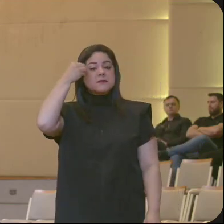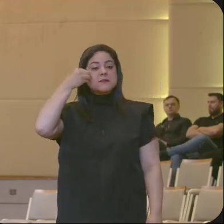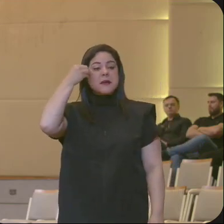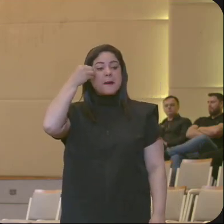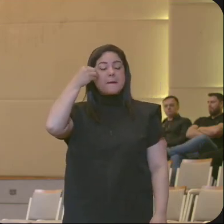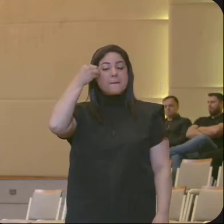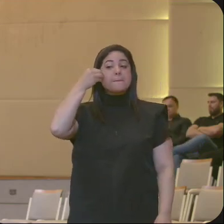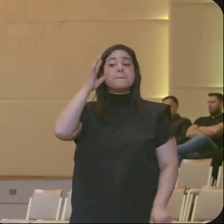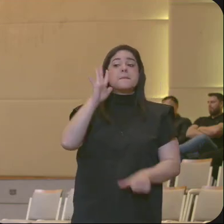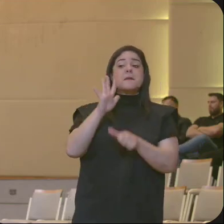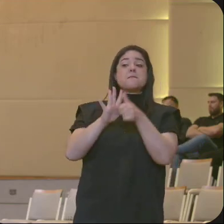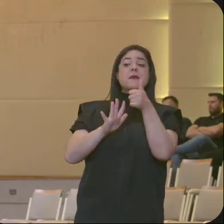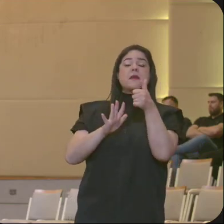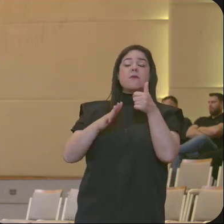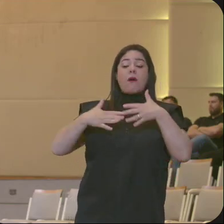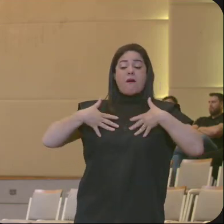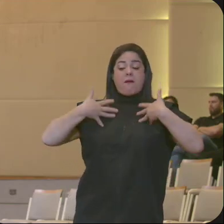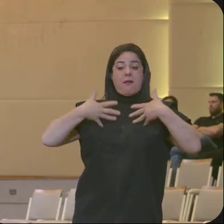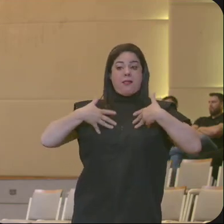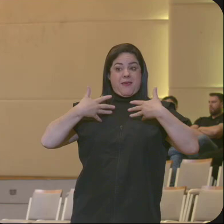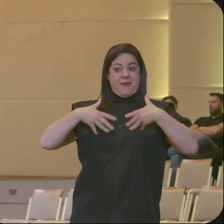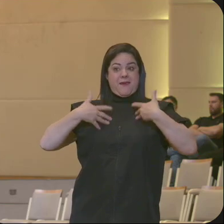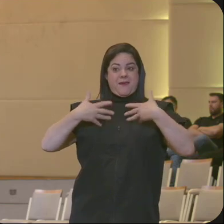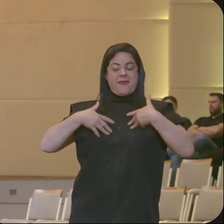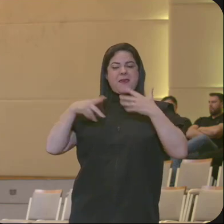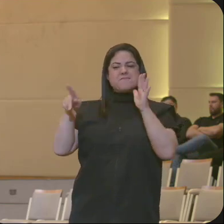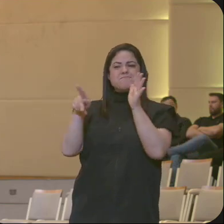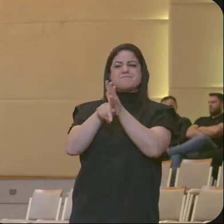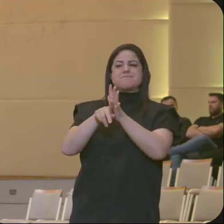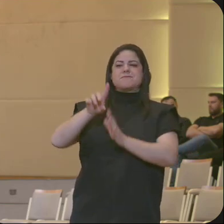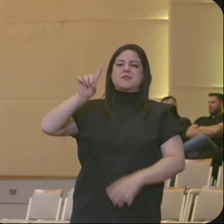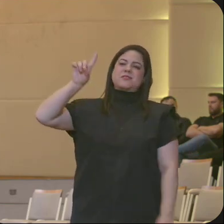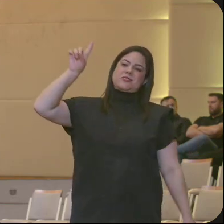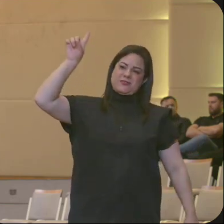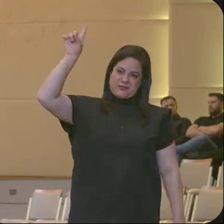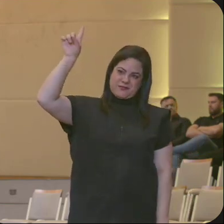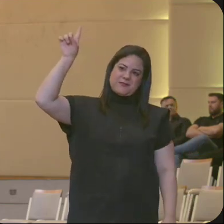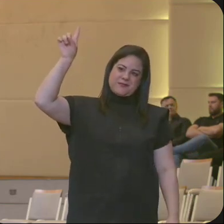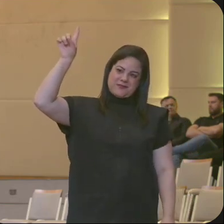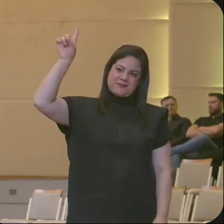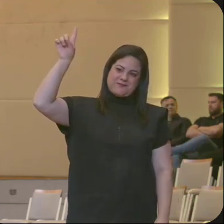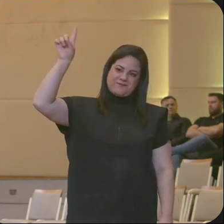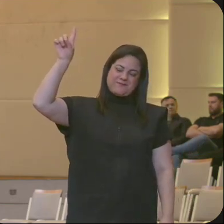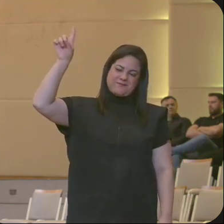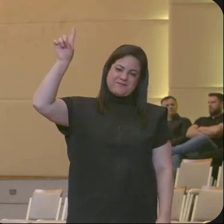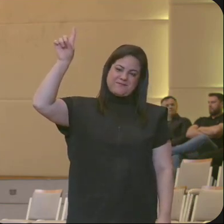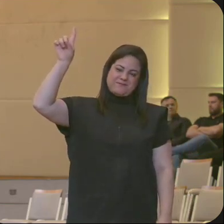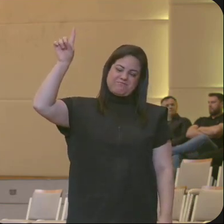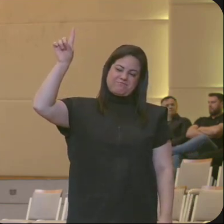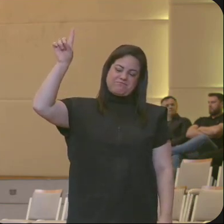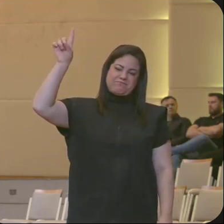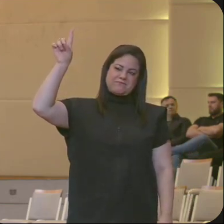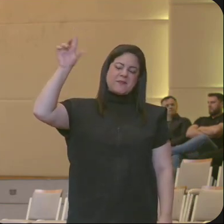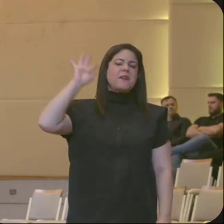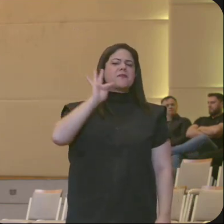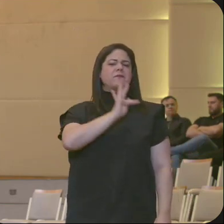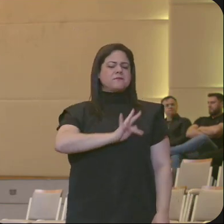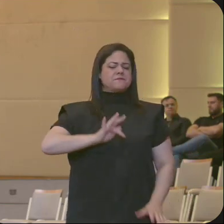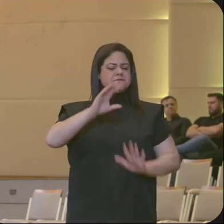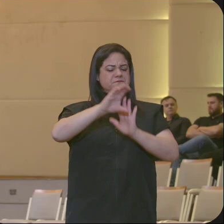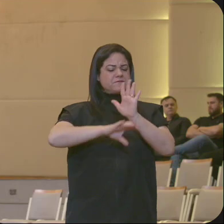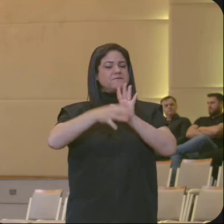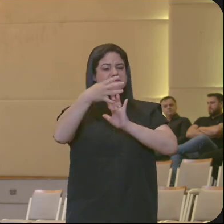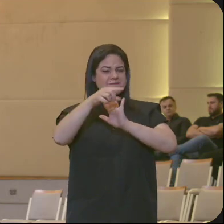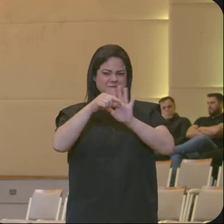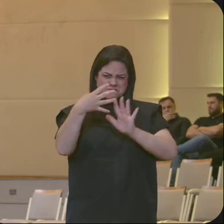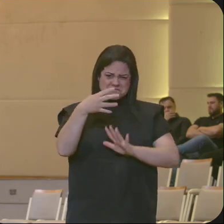lugar, a alegria sobrenatural. Alegria sobrenatural. Filipenses 4:4, que